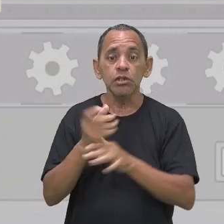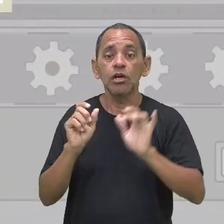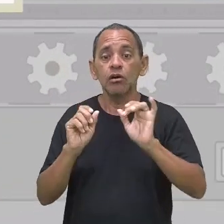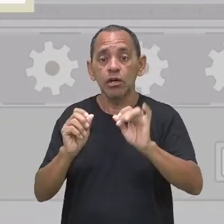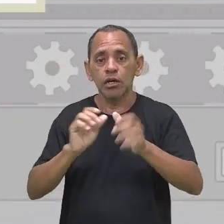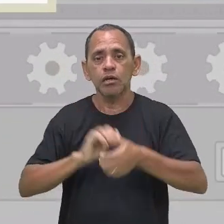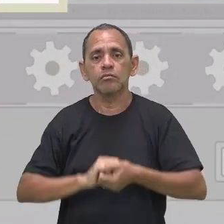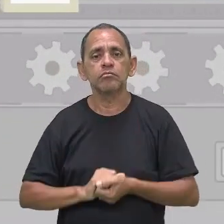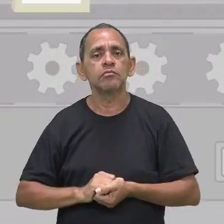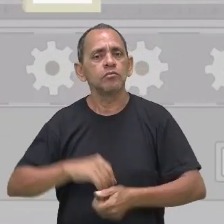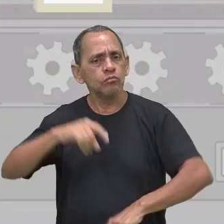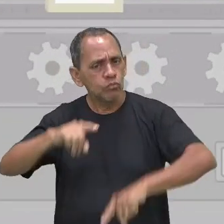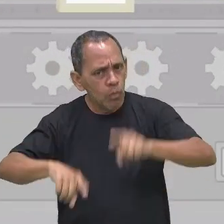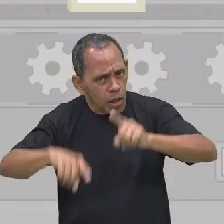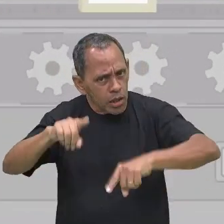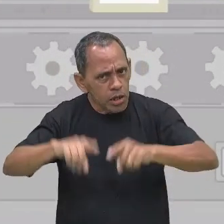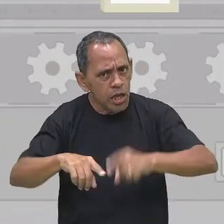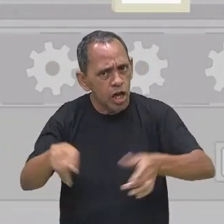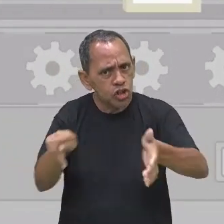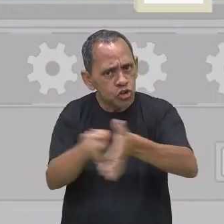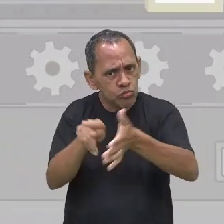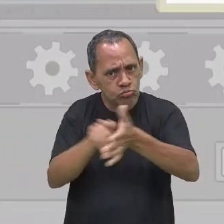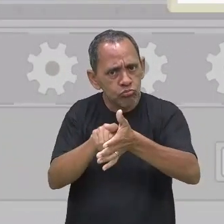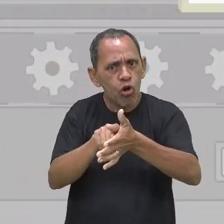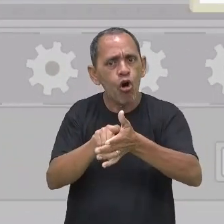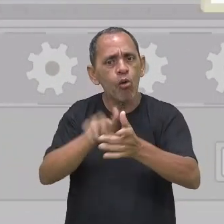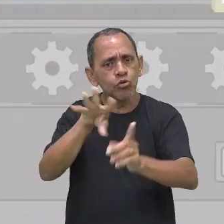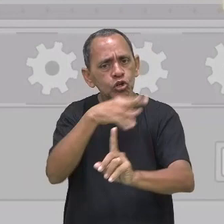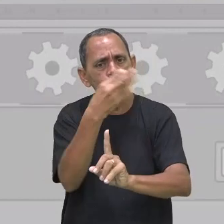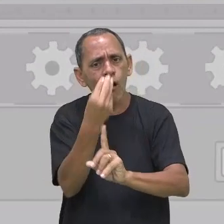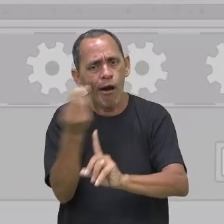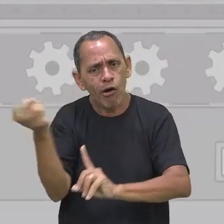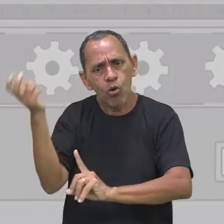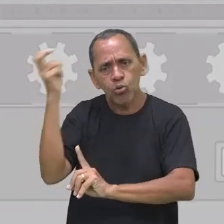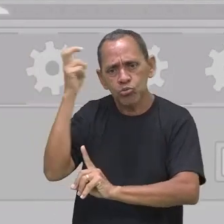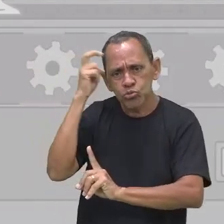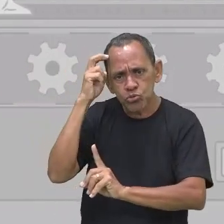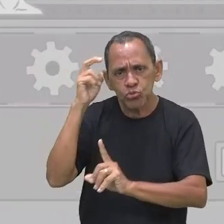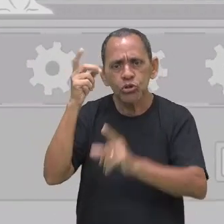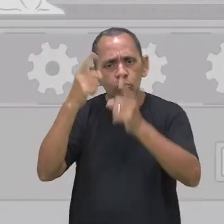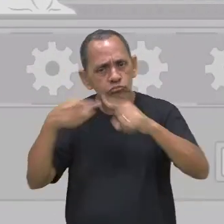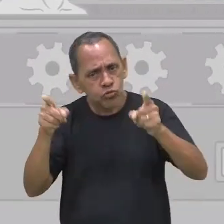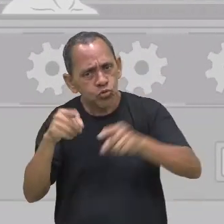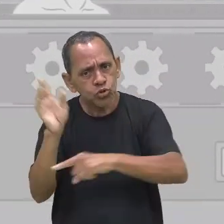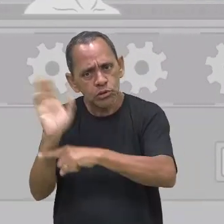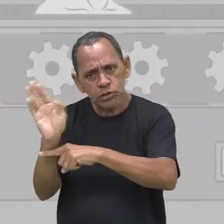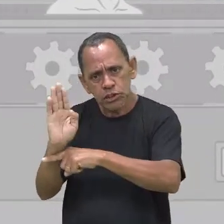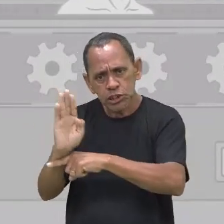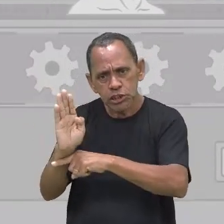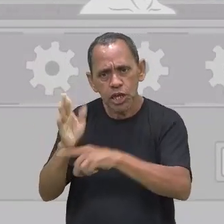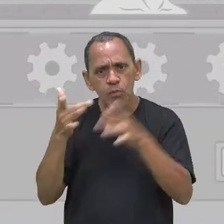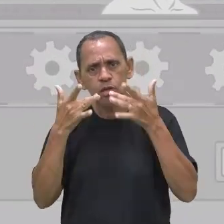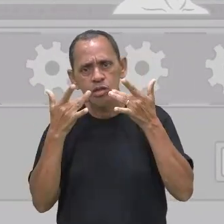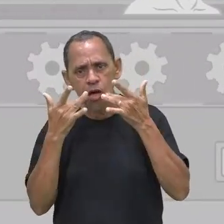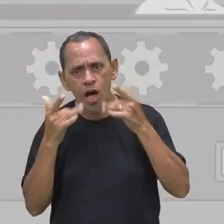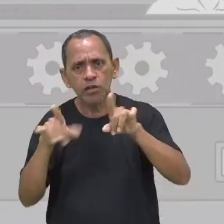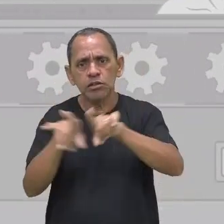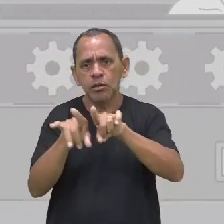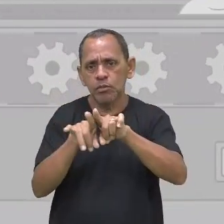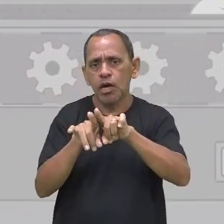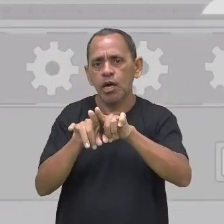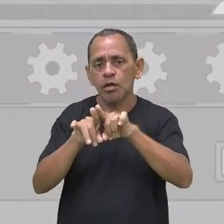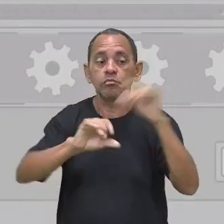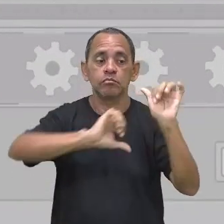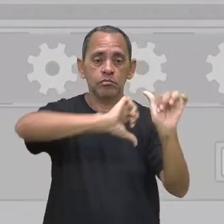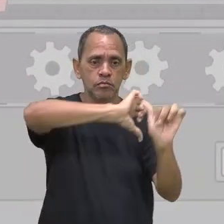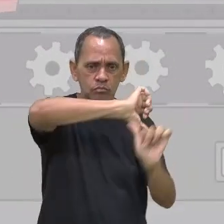as obras de arte, a própria questão cultural em geral, como a música, o cinema, o teatro, transforma